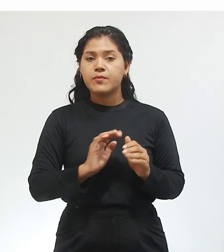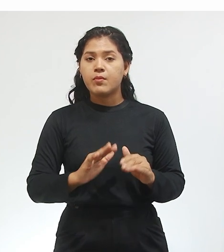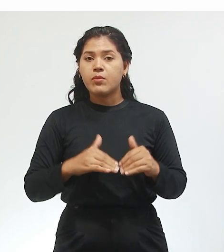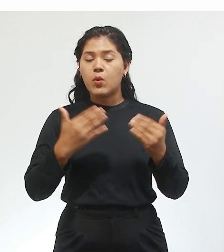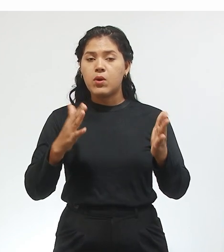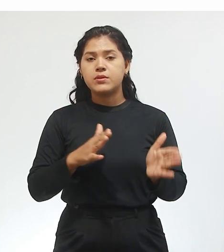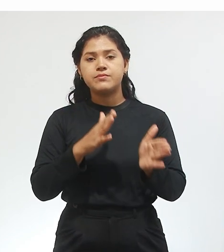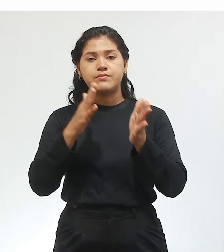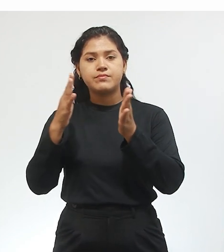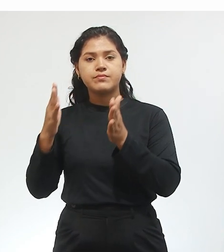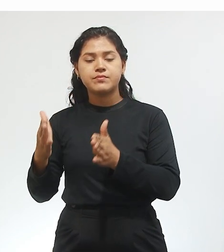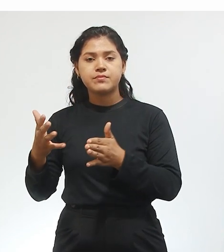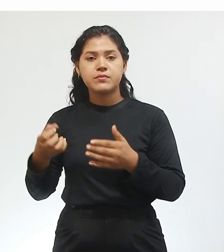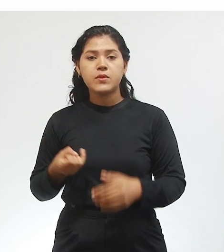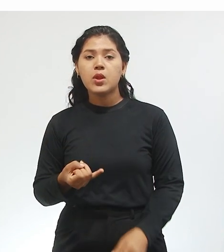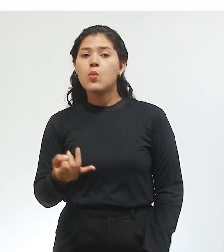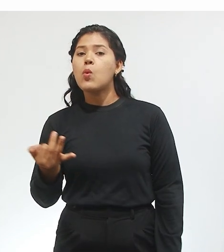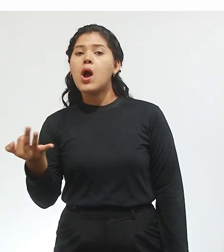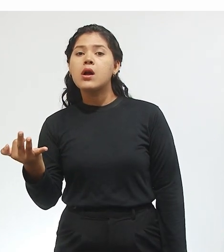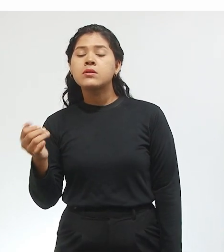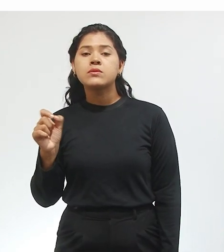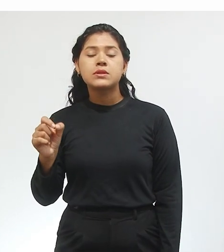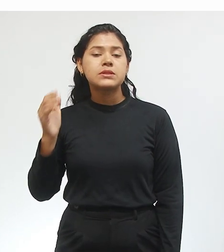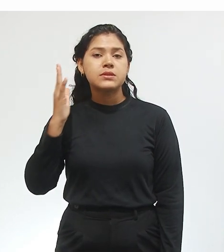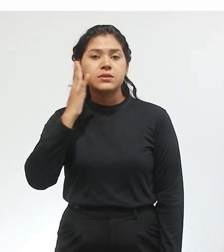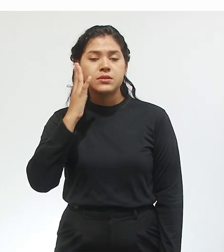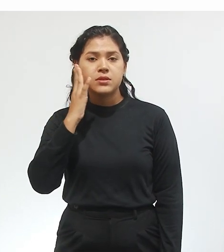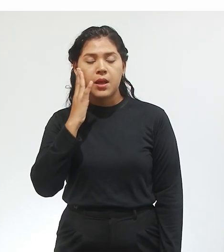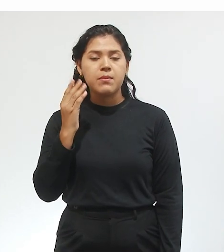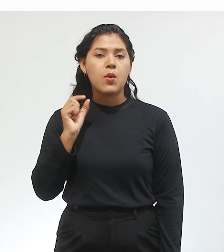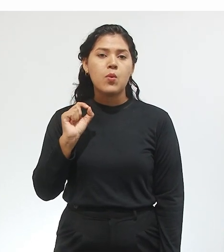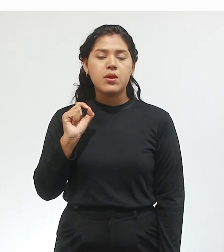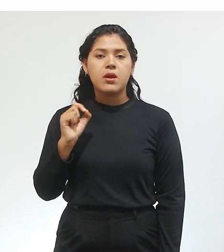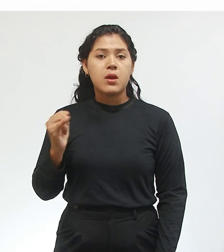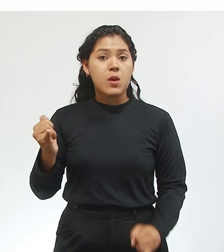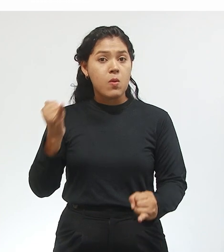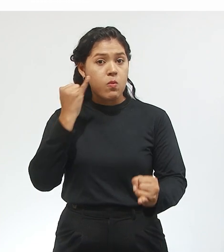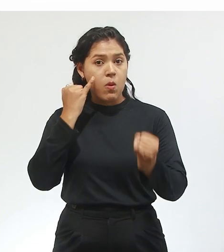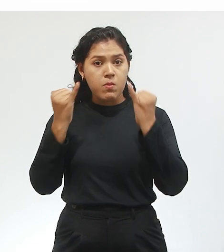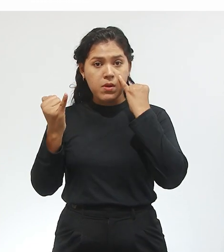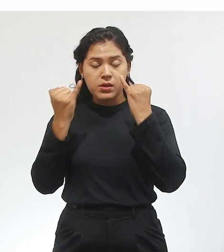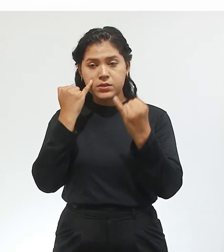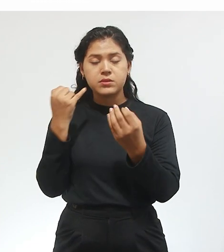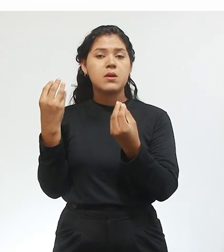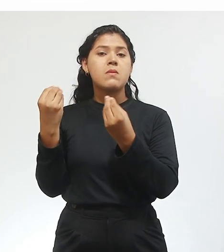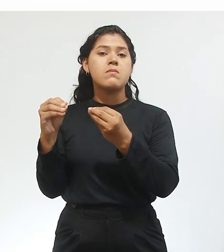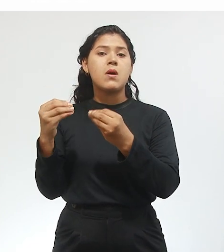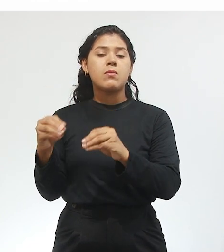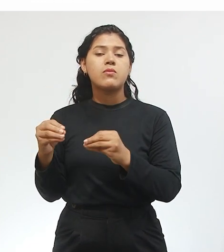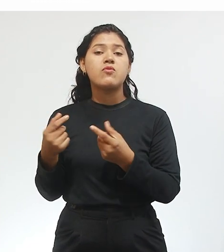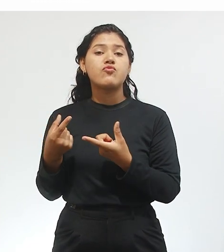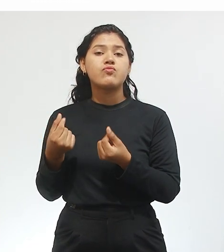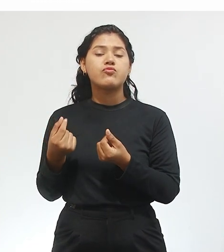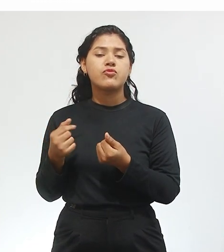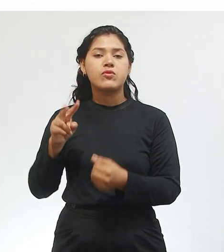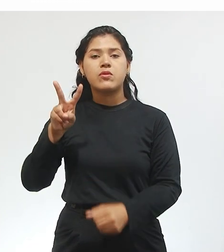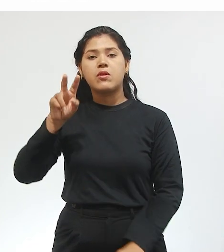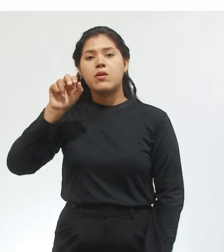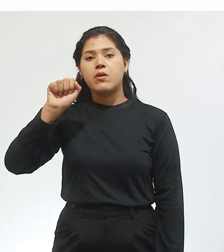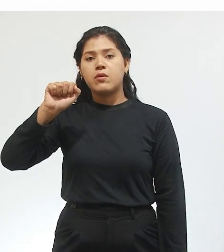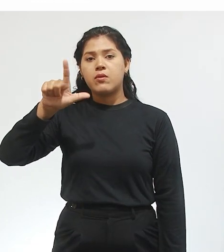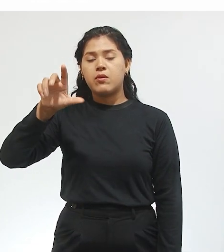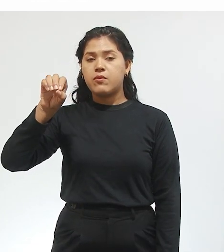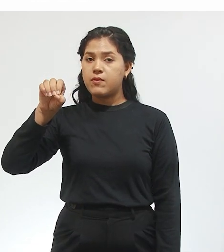aspecto quantitativo, aí ele vai consistir, tá, em atribuir valor monetário de cada elemento